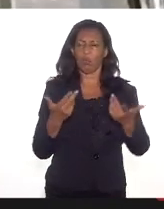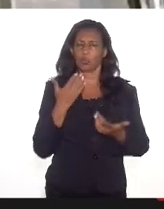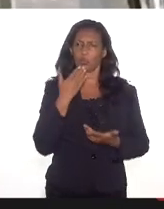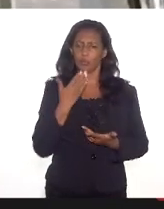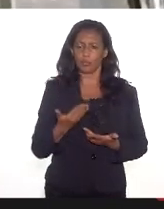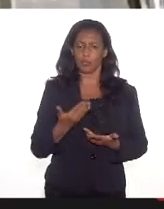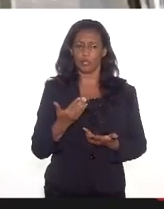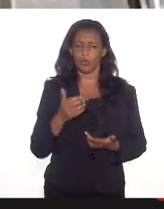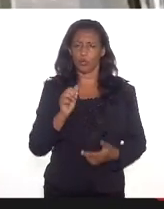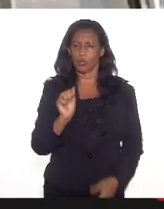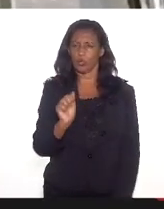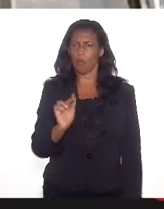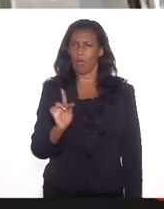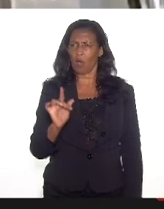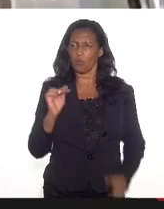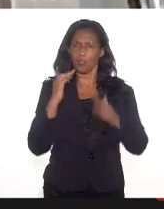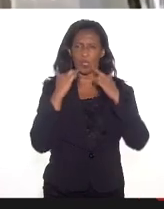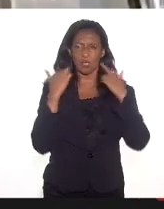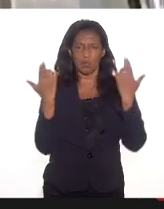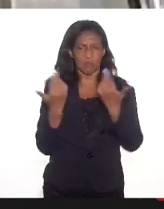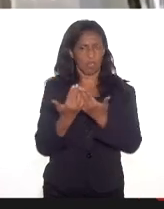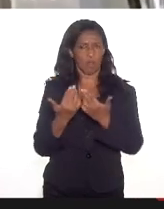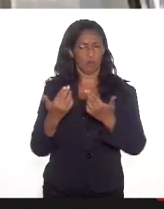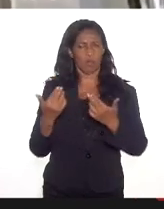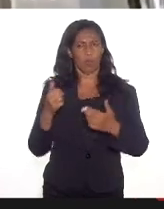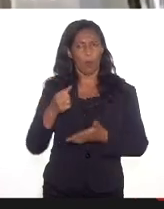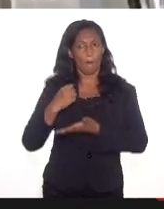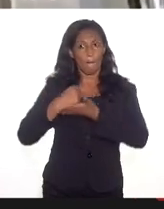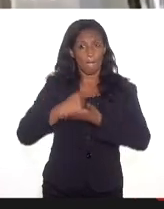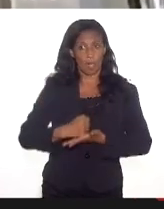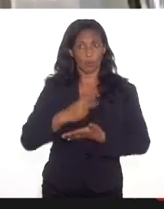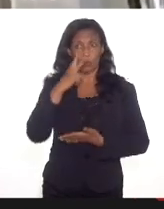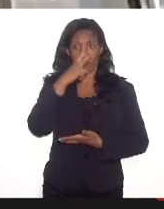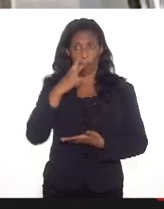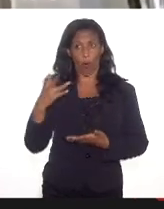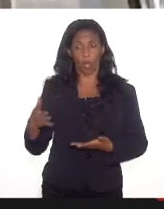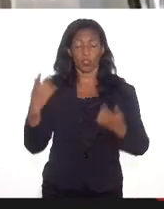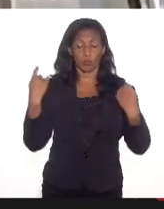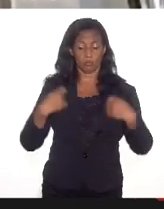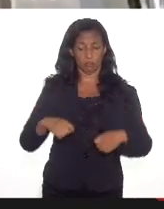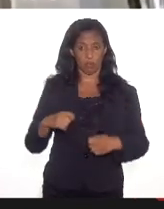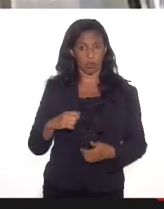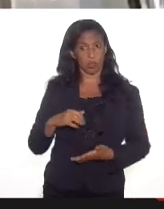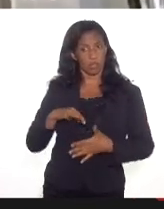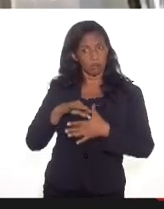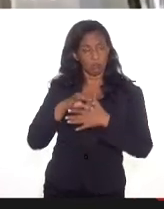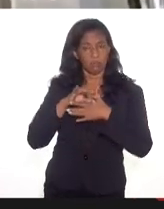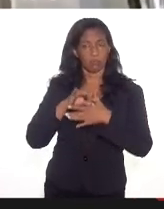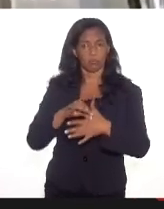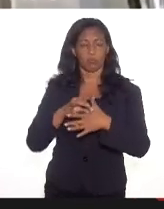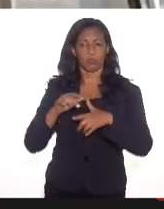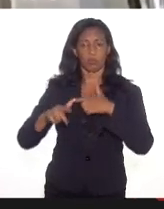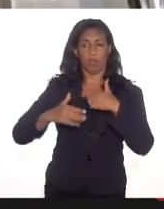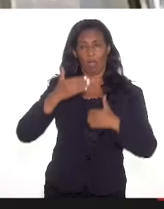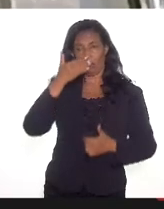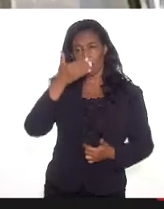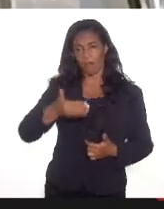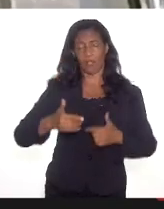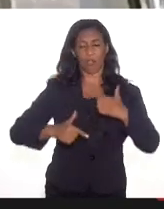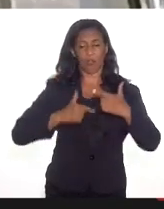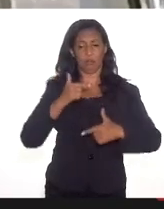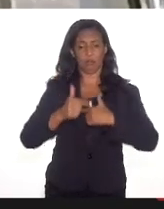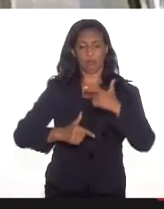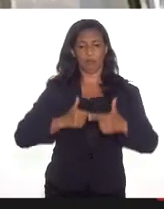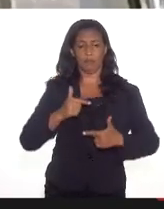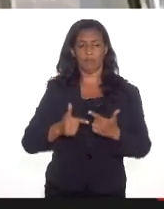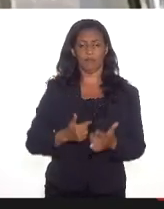audiência como essa para uma comissão com esse peso precisa tomar a frente do trabalho primeiro é